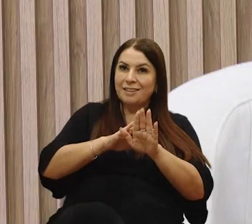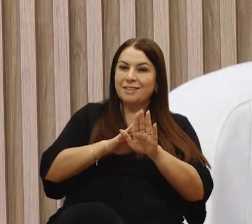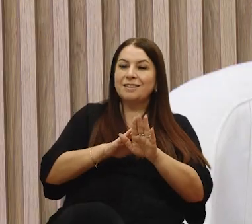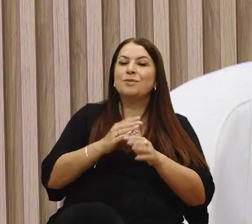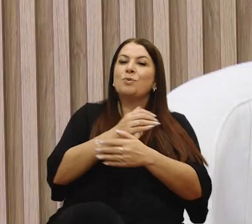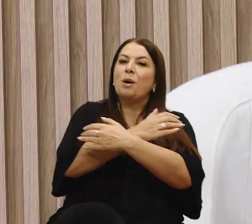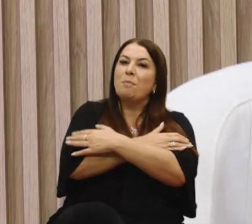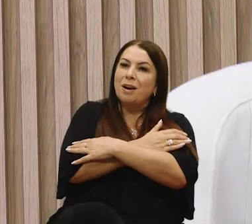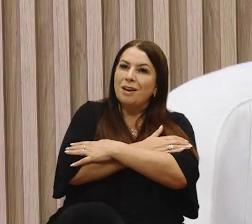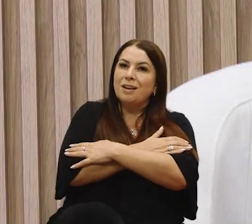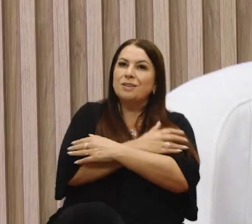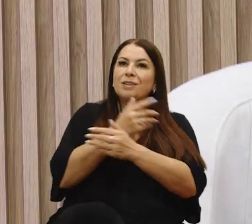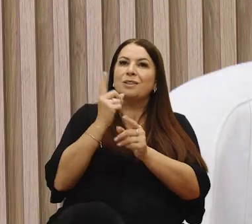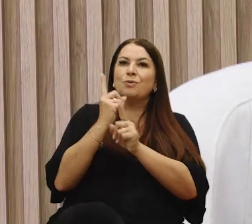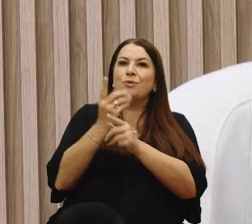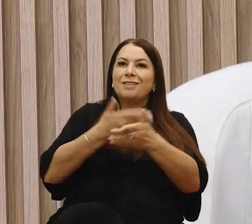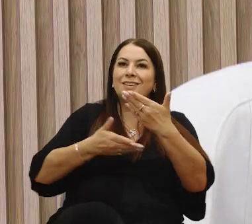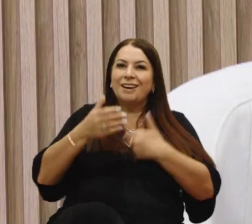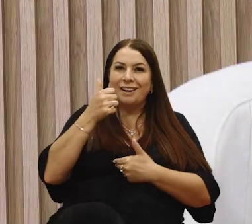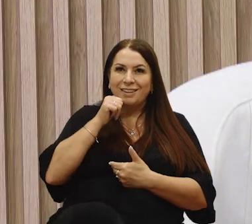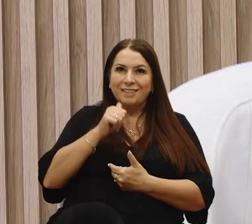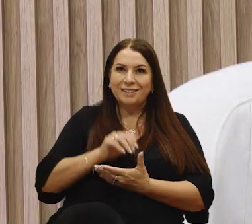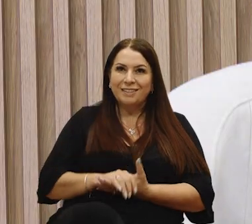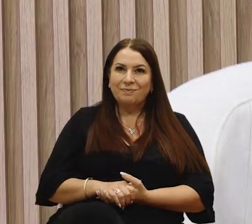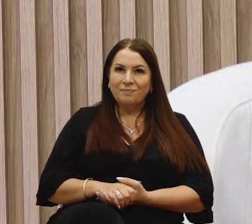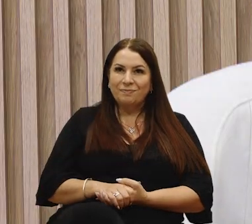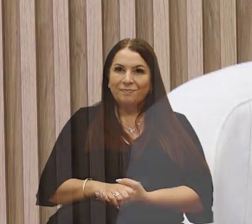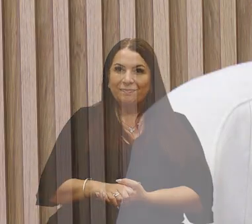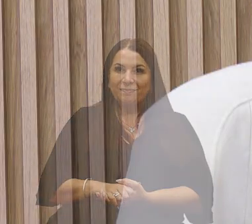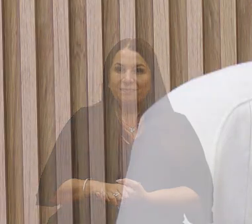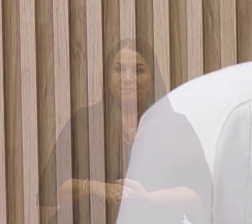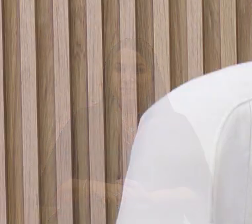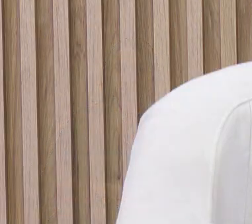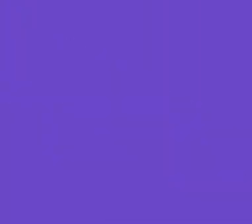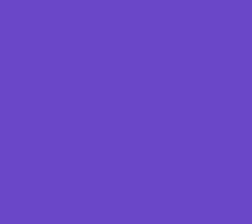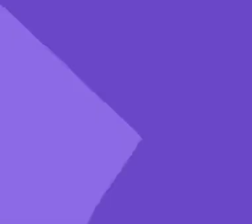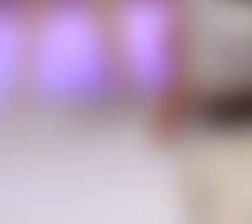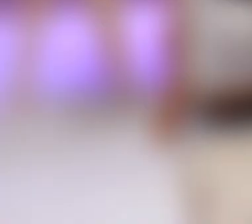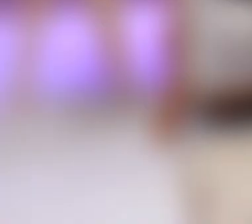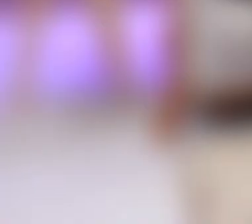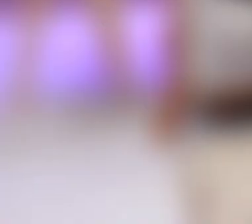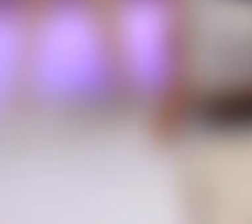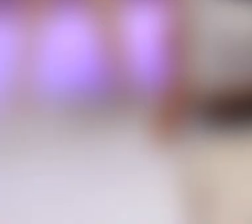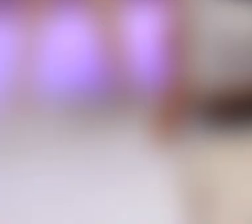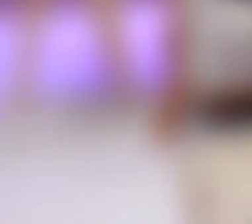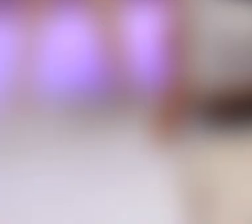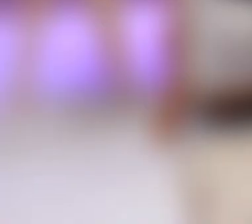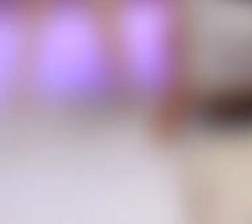trabalhou aí atrás das câmeras. Um abraço e até o próximo Entre Elas.